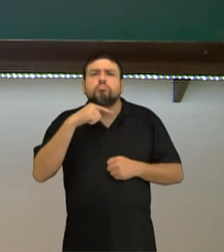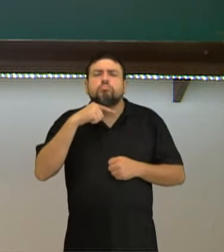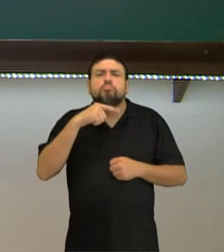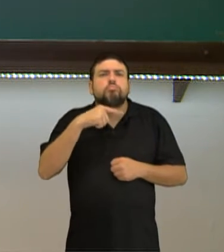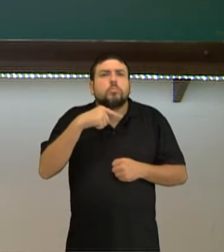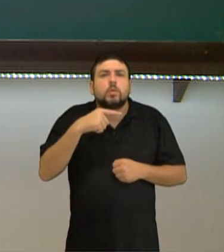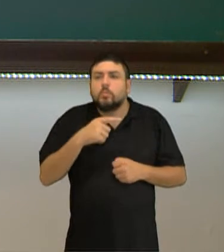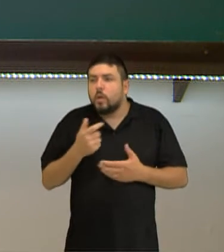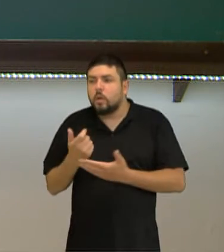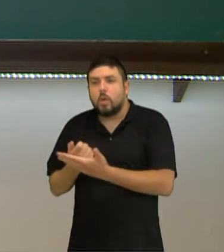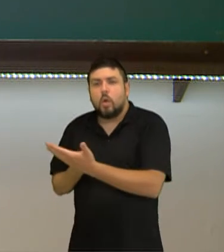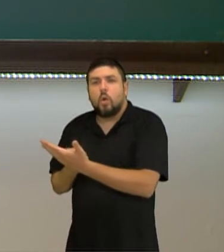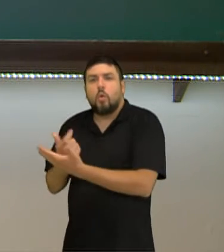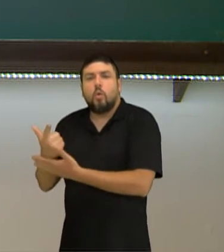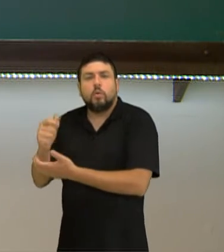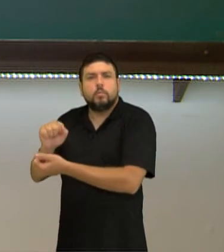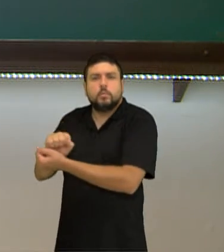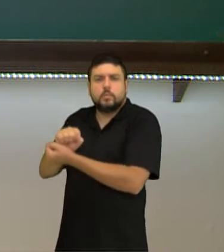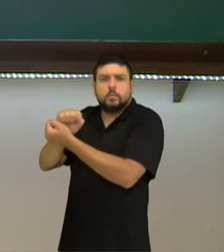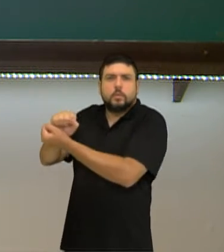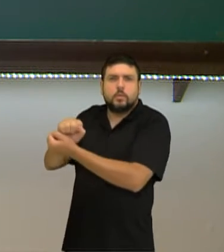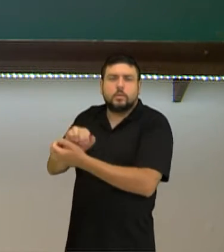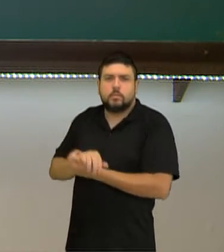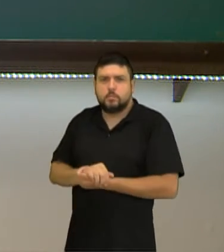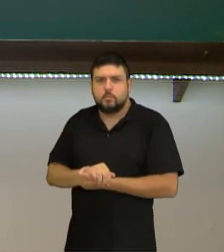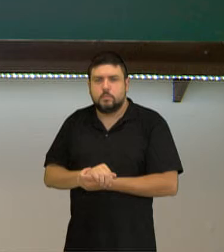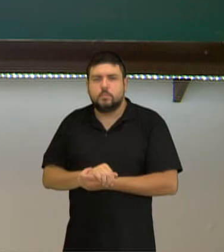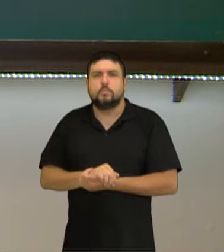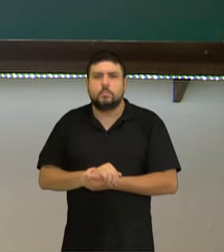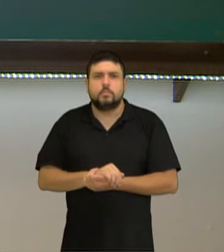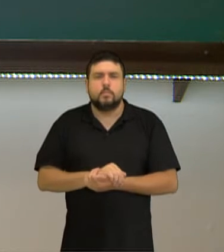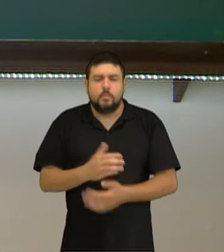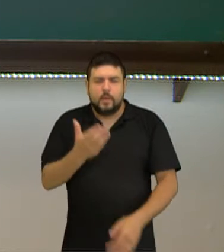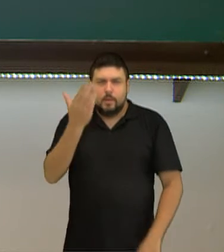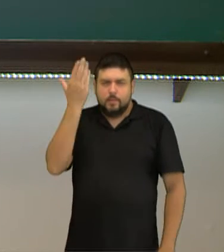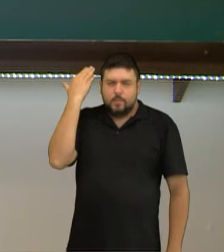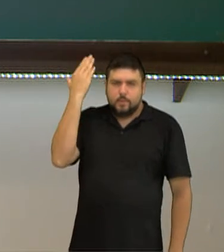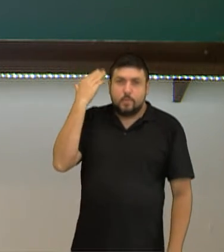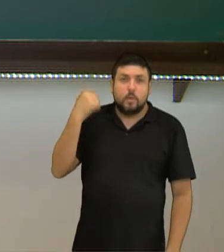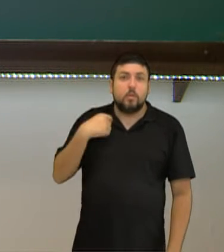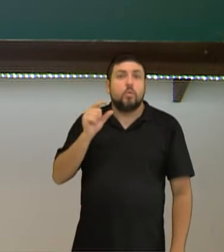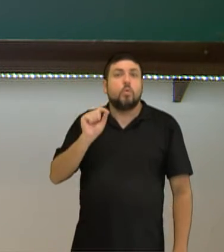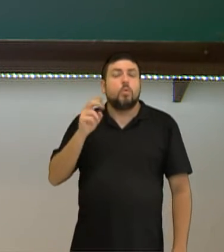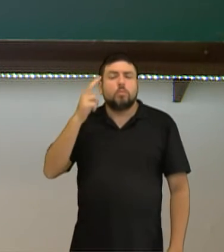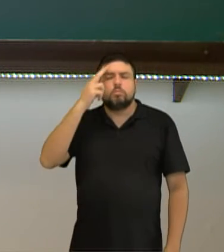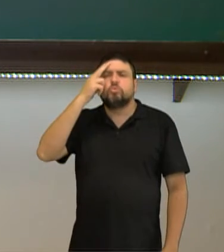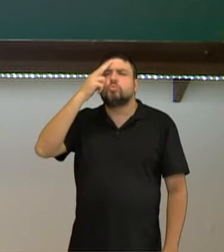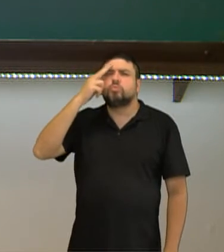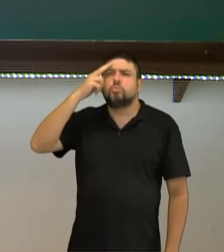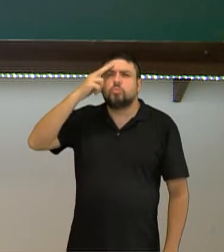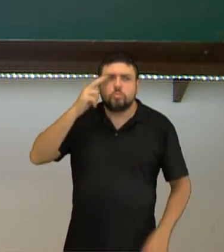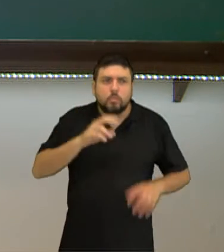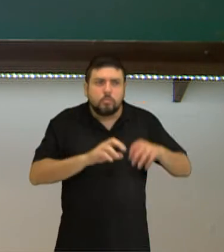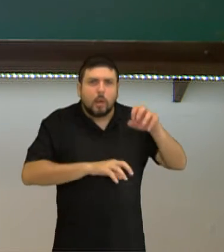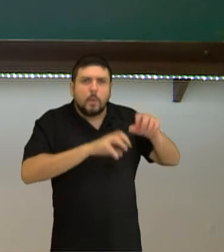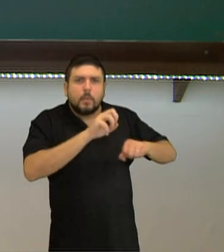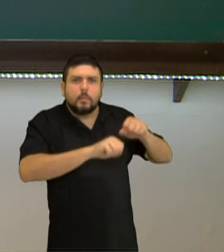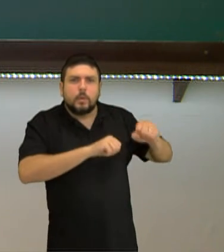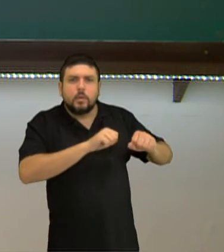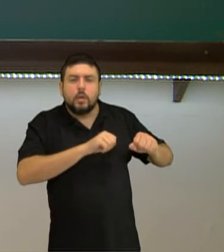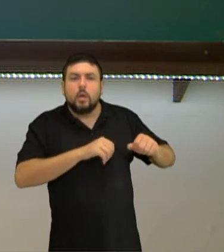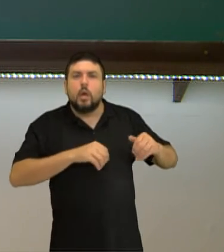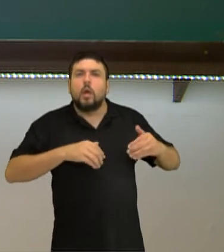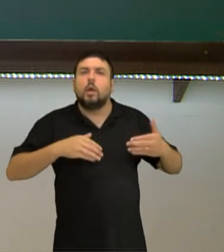interesse pelo metal precioso? O sonho do Eldorado era antigo ao dos colonos, né? Então, essa ideia de que o acúmulo de